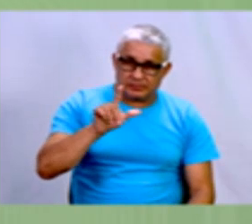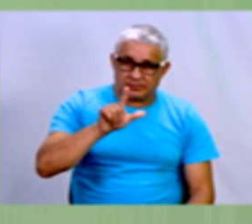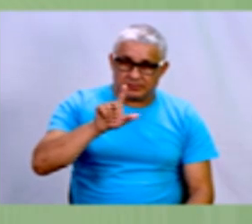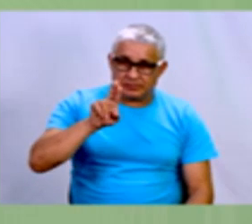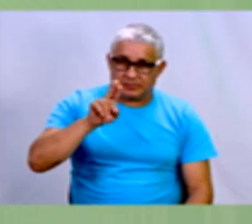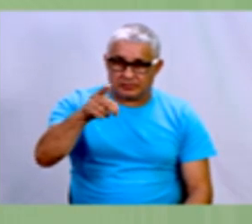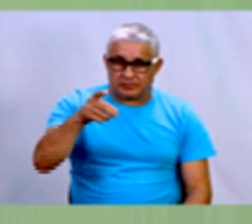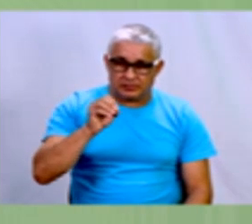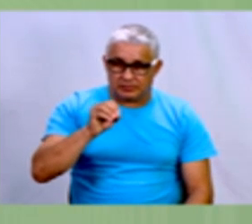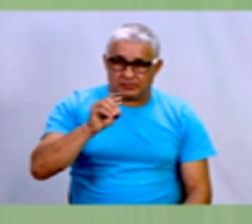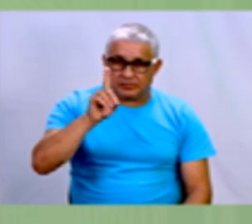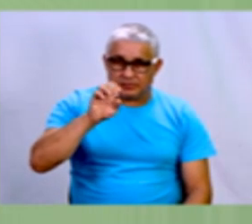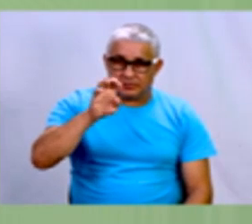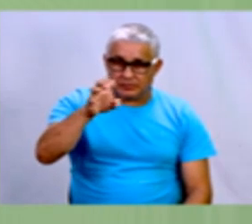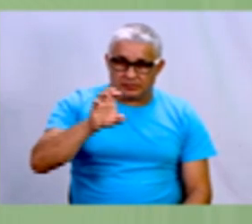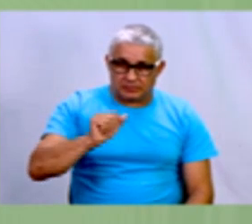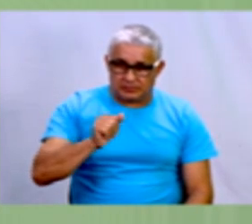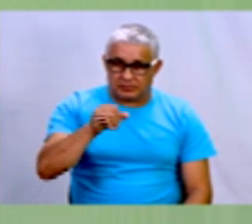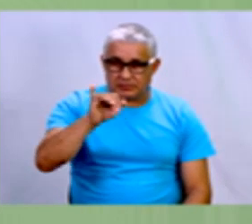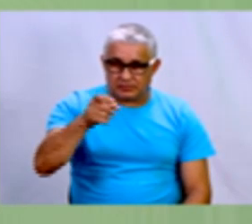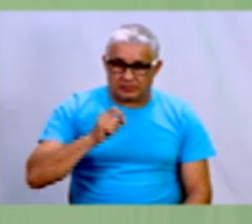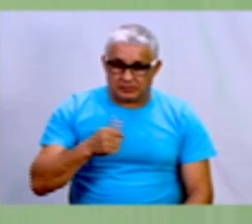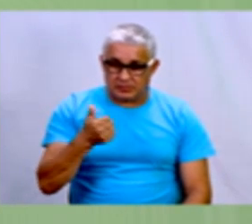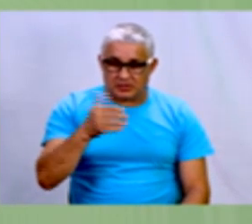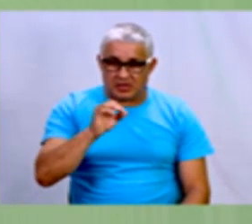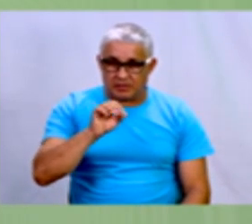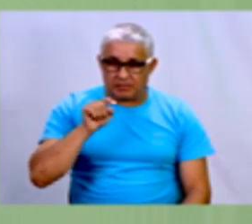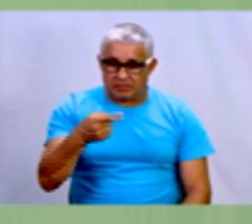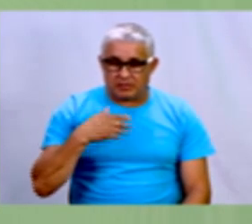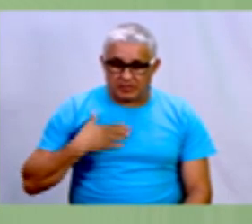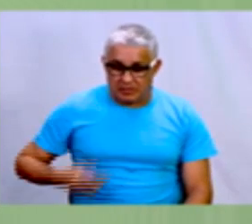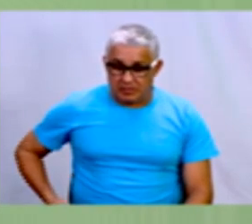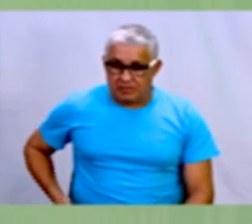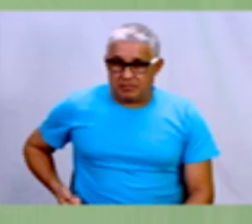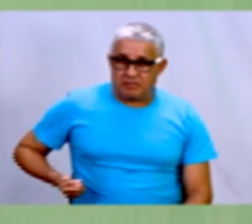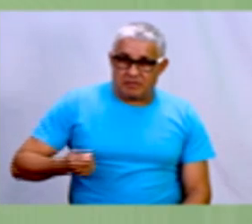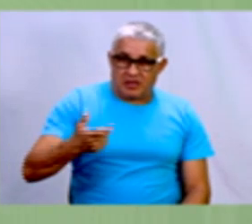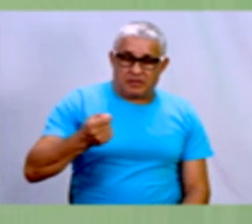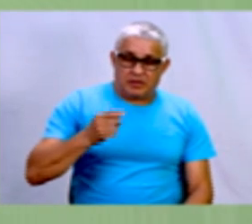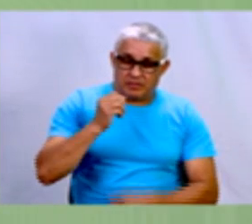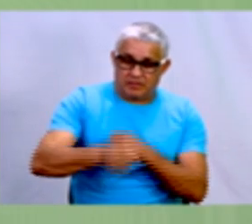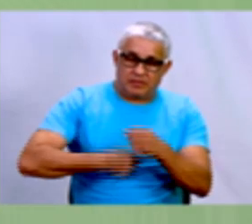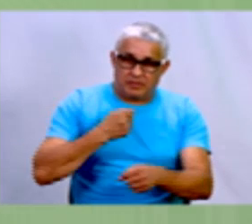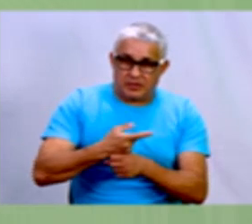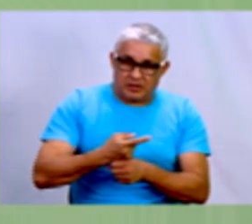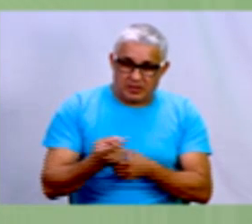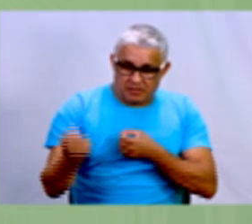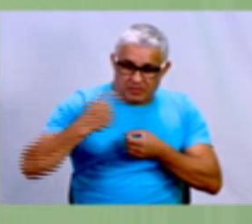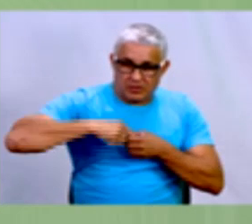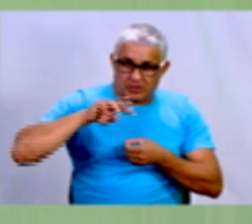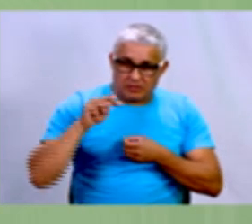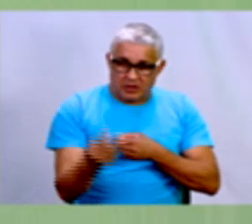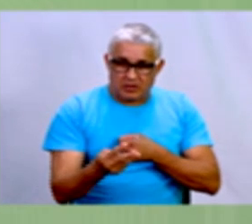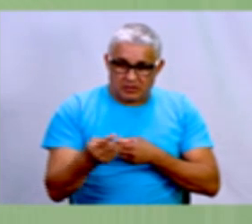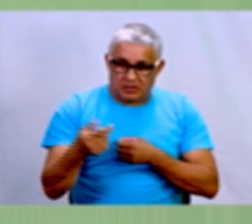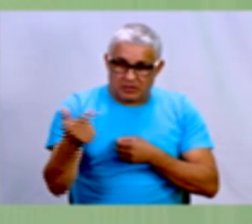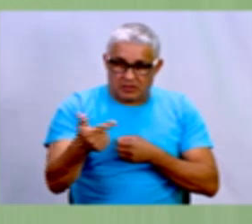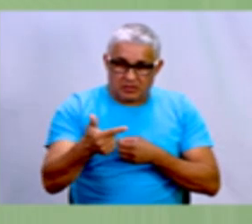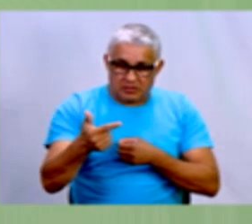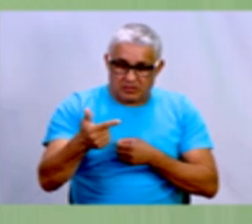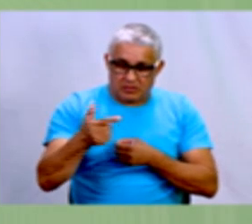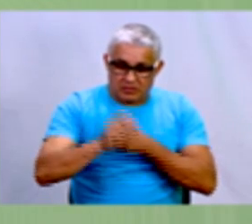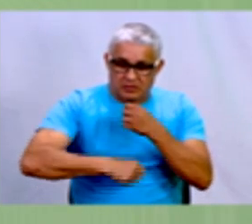passada. Saiu 10 mil do meu bolso, no primeiro ano vai entrar 3 mil, no segundo 6 mil e